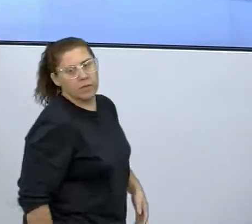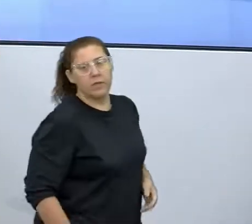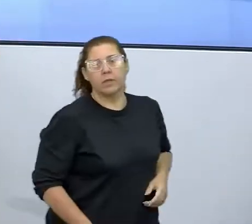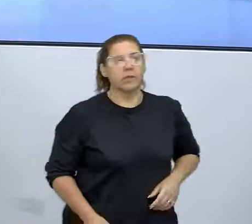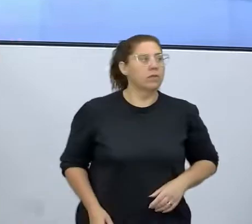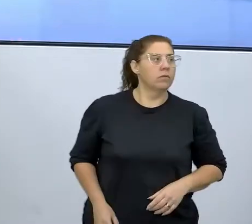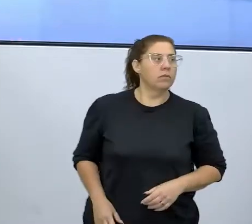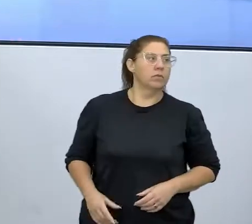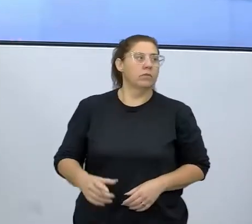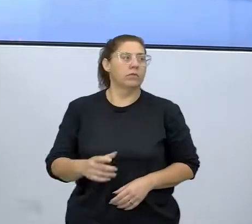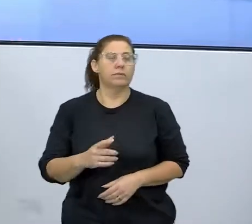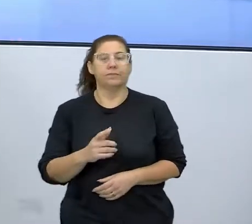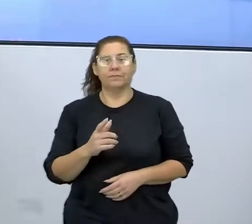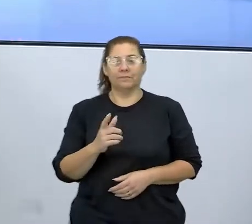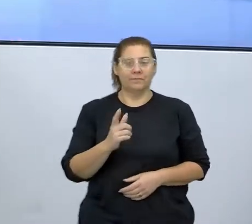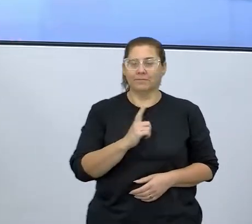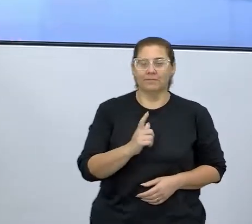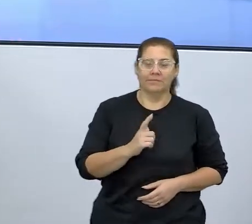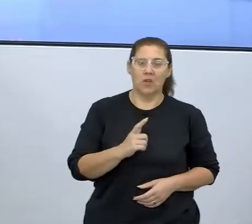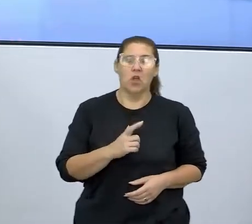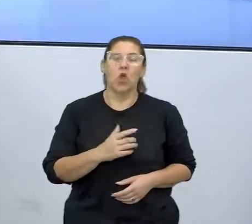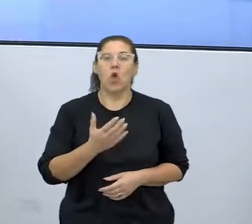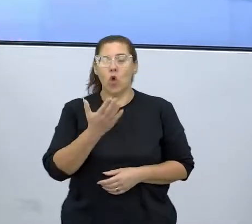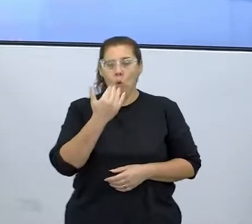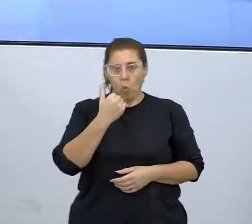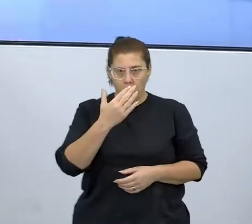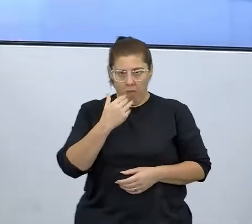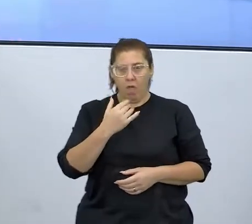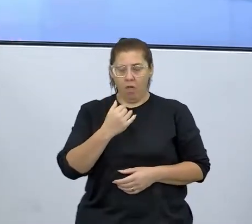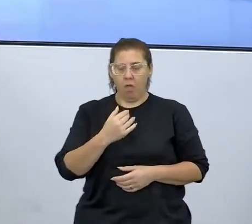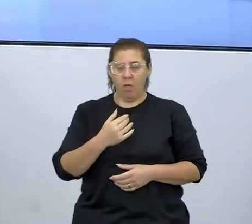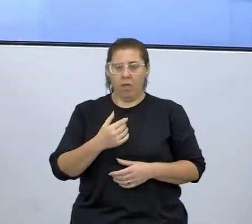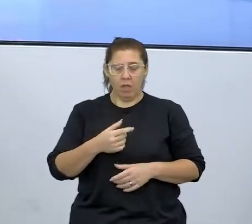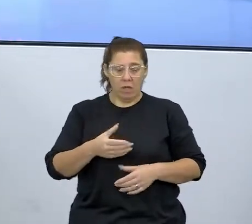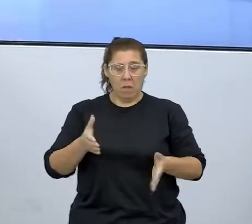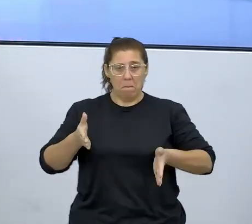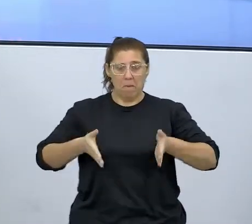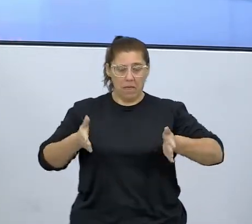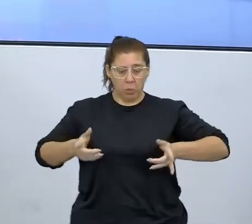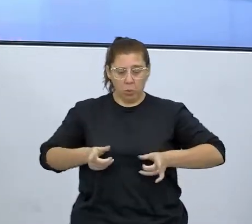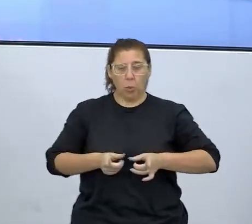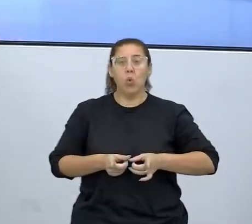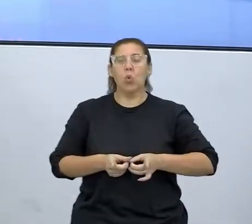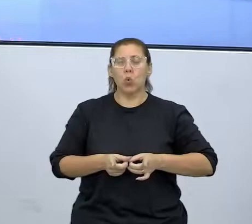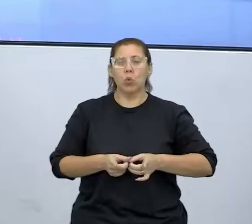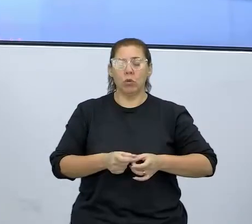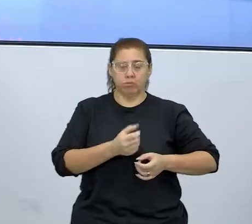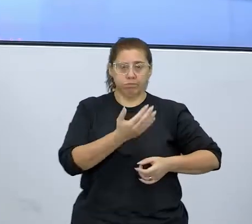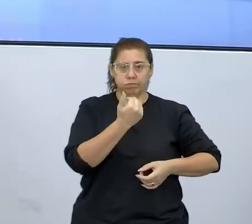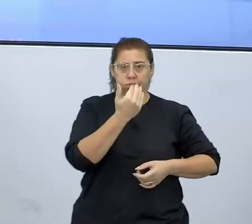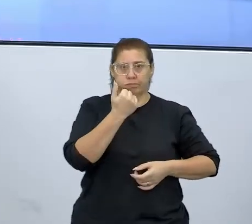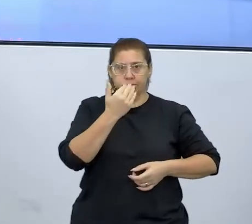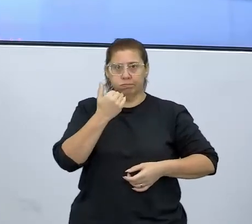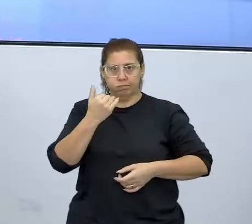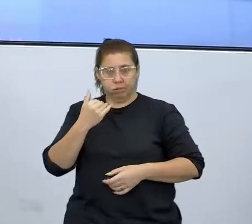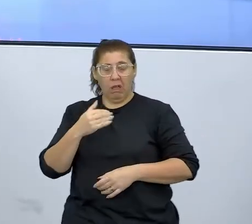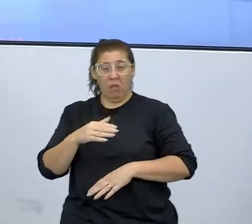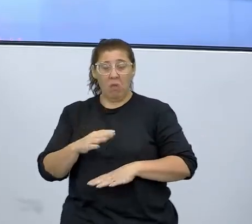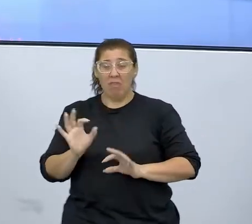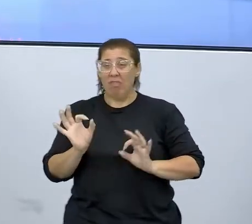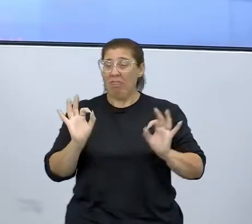ingerir uma quantidade muito grande de alimentos e calorias em um curto espaço de tempo e sem fazer nada